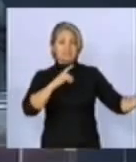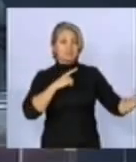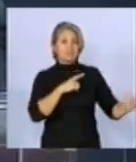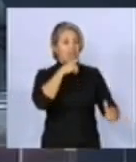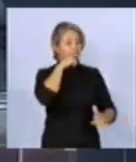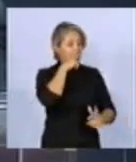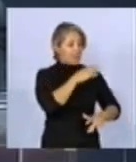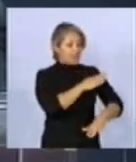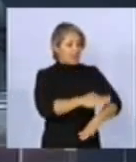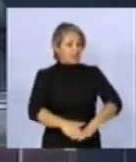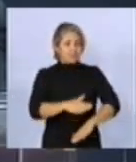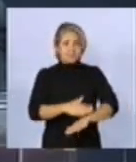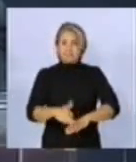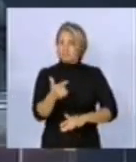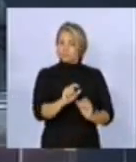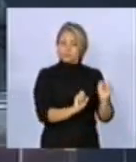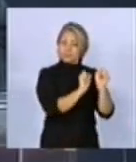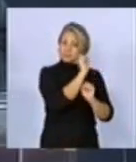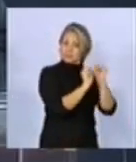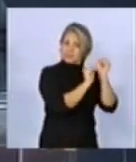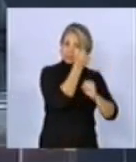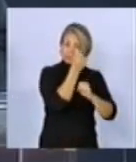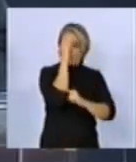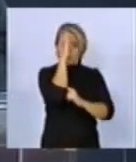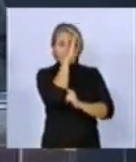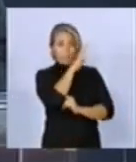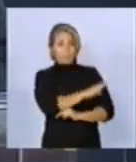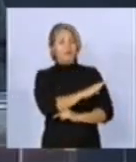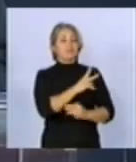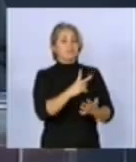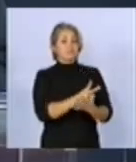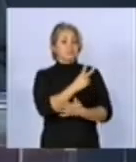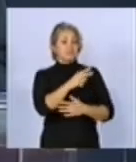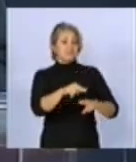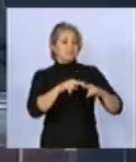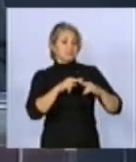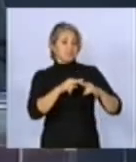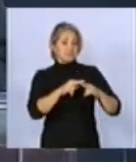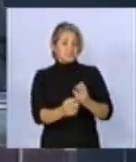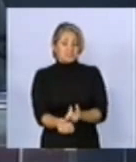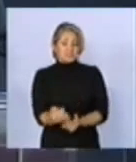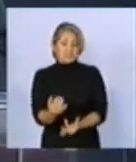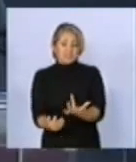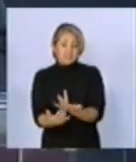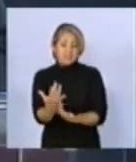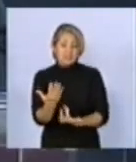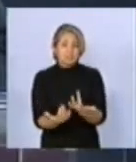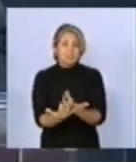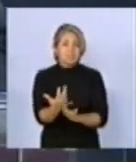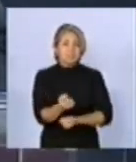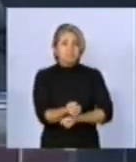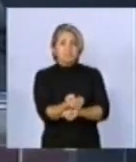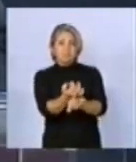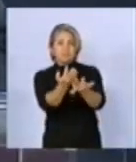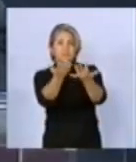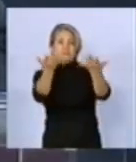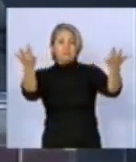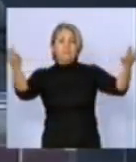não tem uma usina os malefícios que é provocado pela queima da Palha fica todo ele